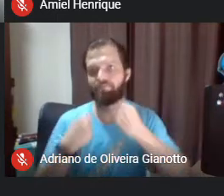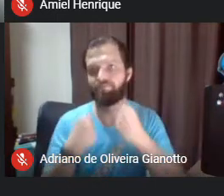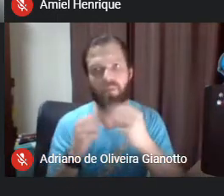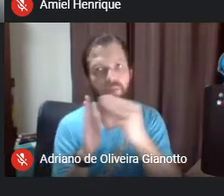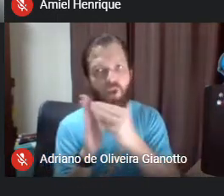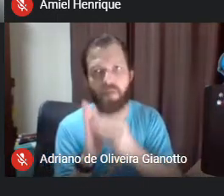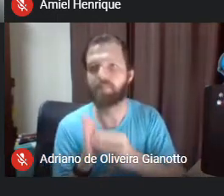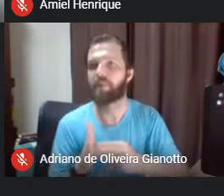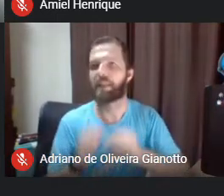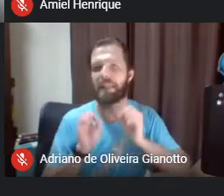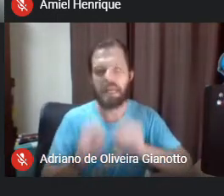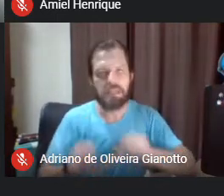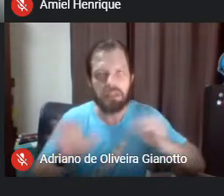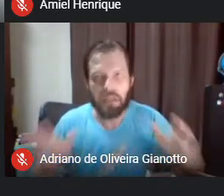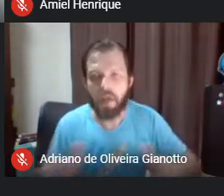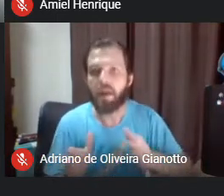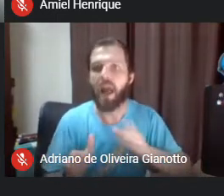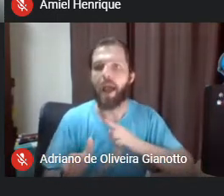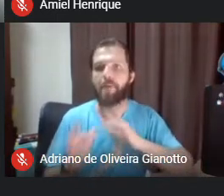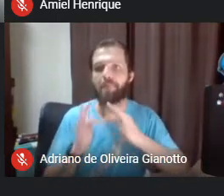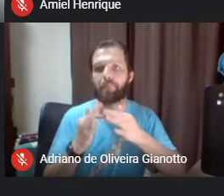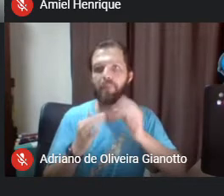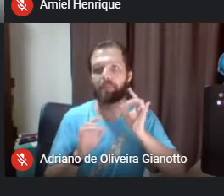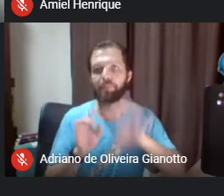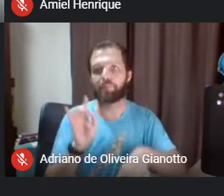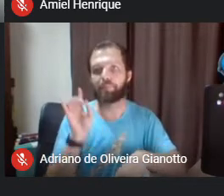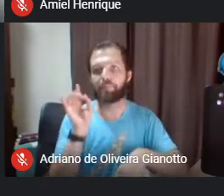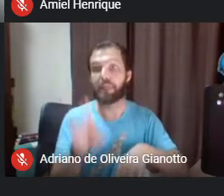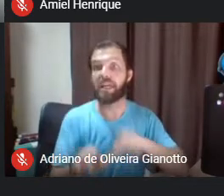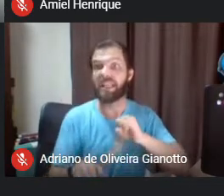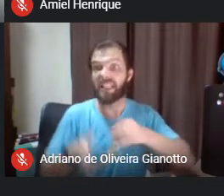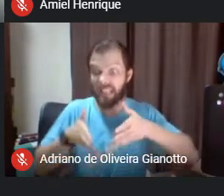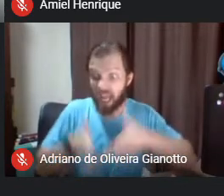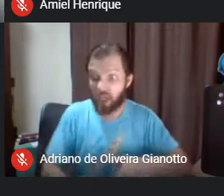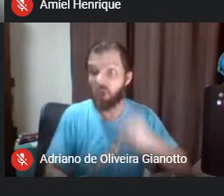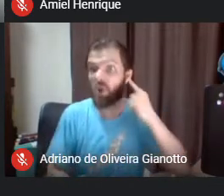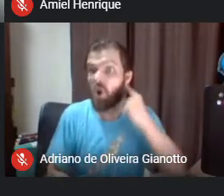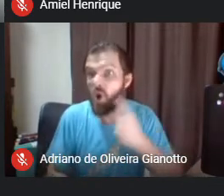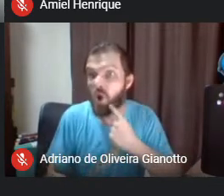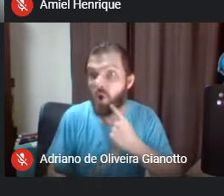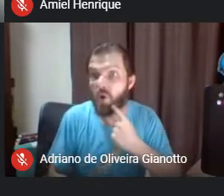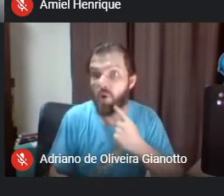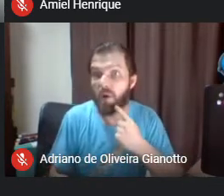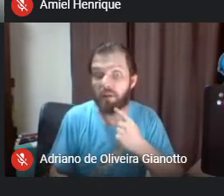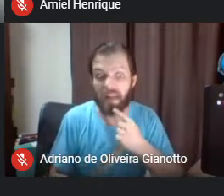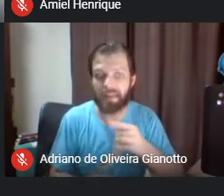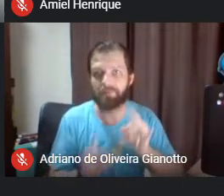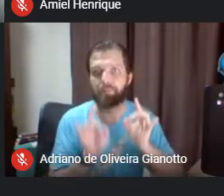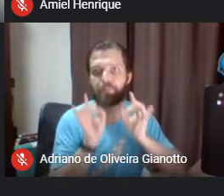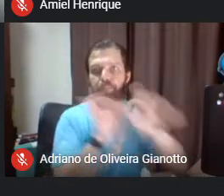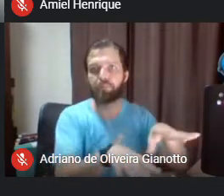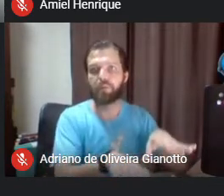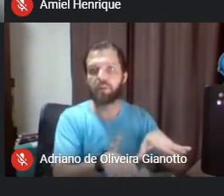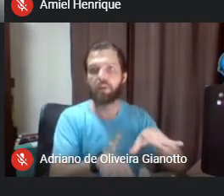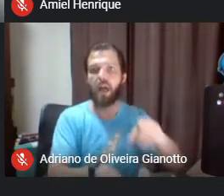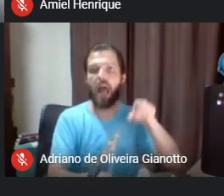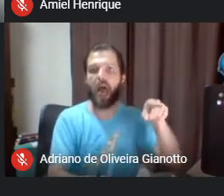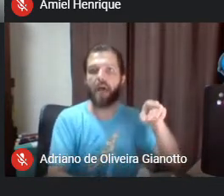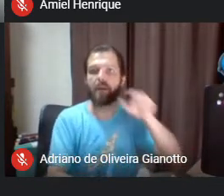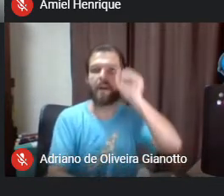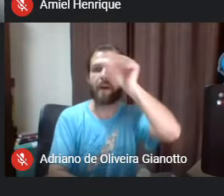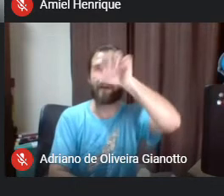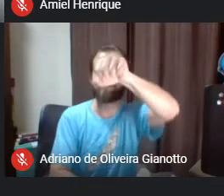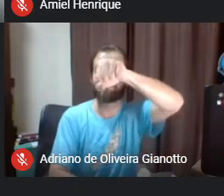Enquanto a França, ela criou uma política muito forte e uma metodologia muito boa. Nascia uma criança